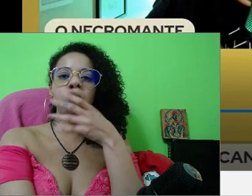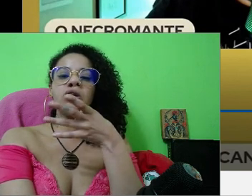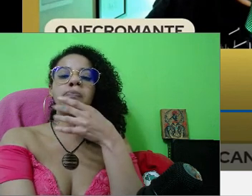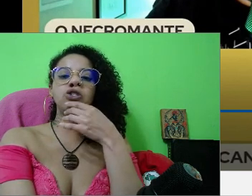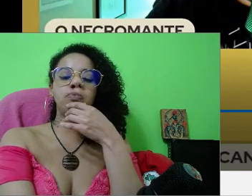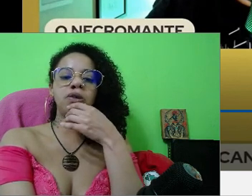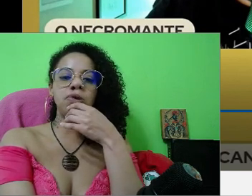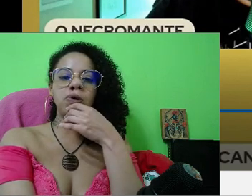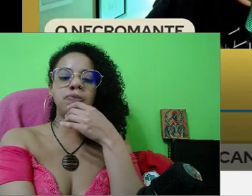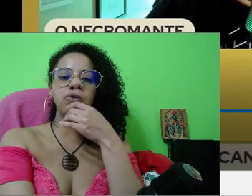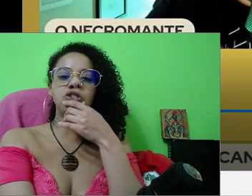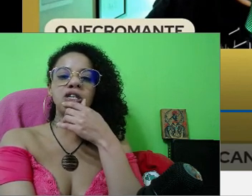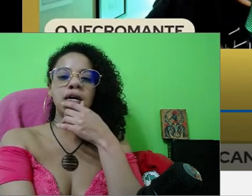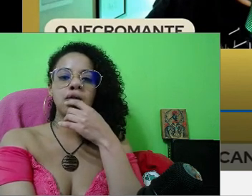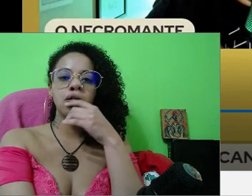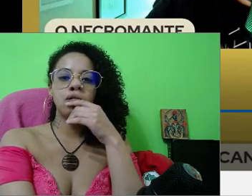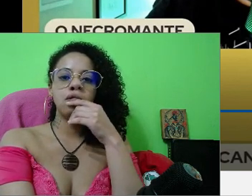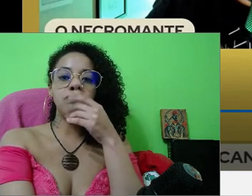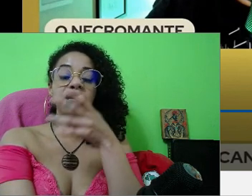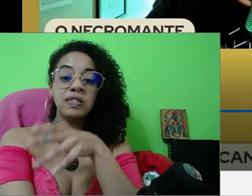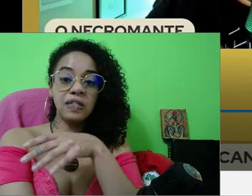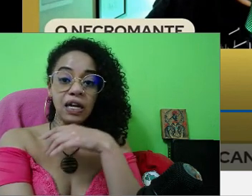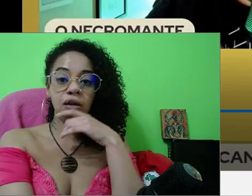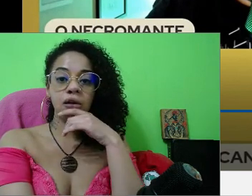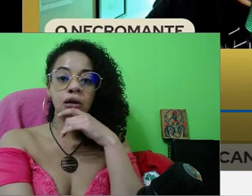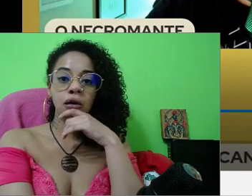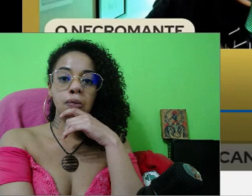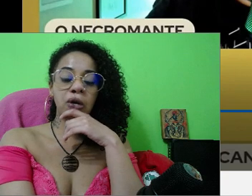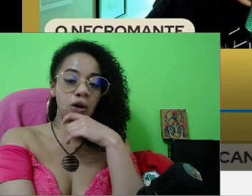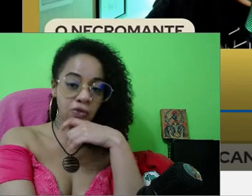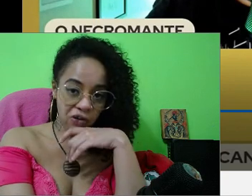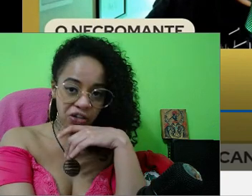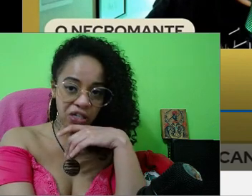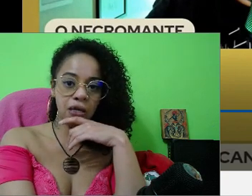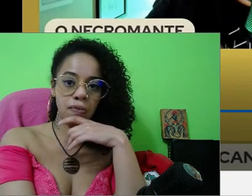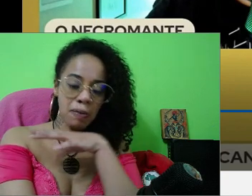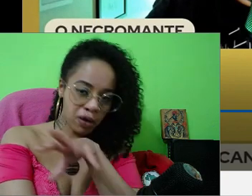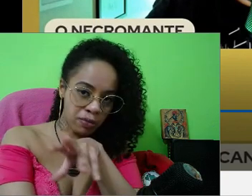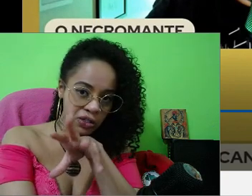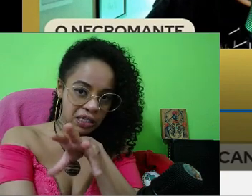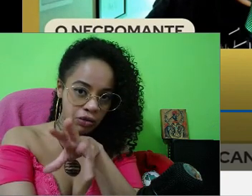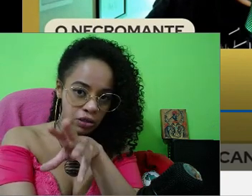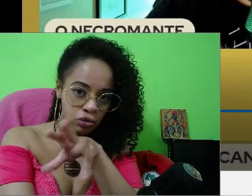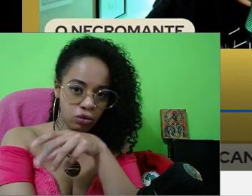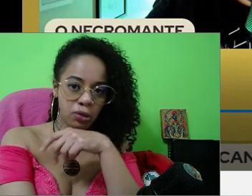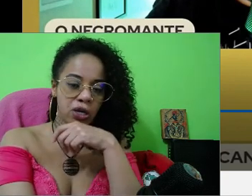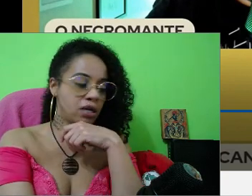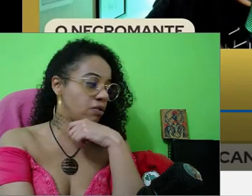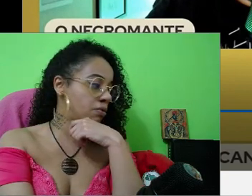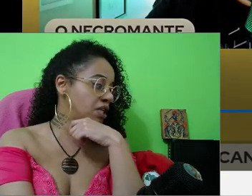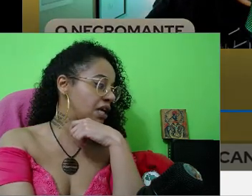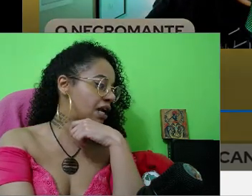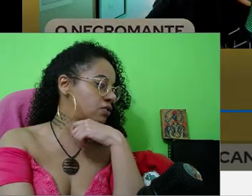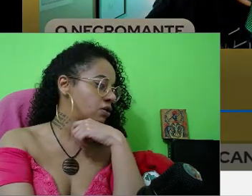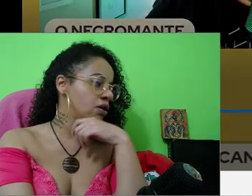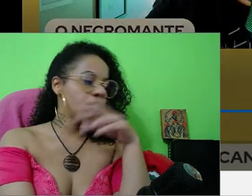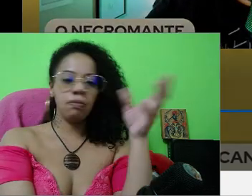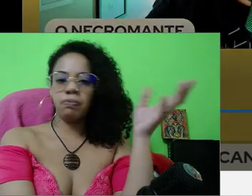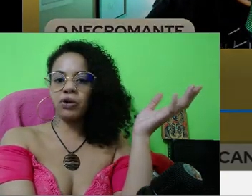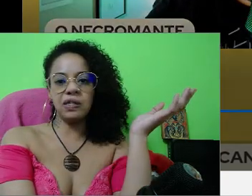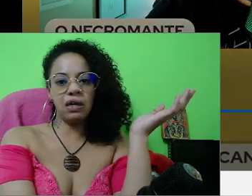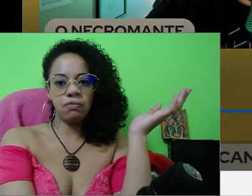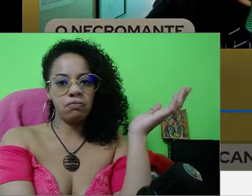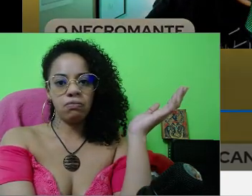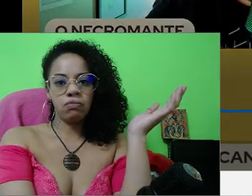tem 100 Como que eu posso te oprimir meu amigo Diga me ensine porque eu não vou fazer mas pelo menos nessa coisa dos números aí eu me interesso